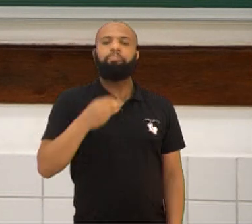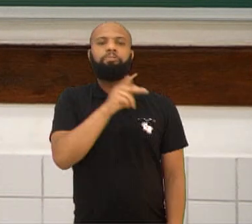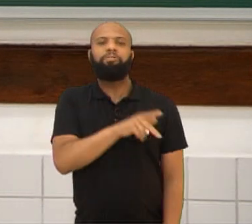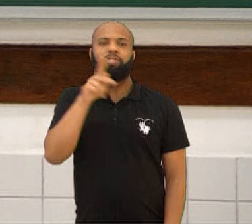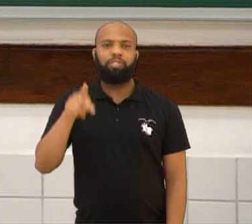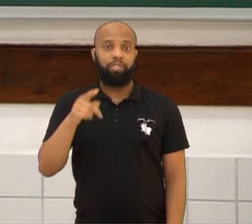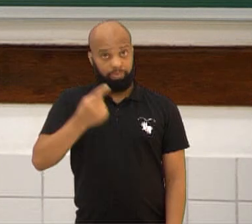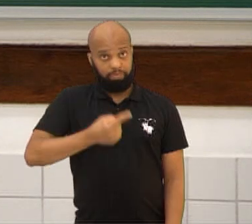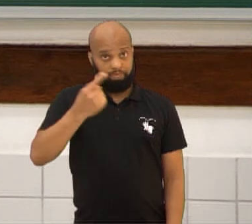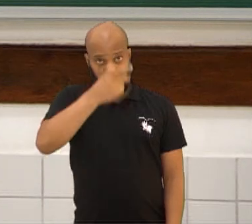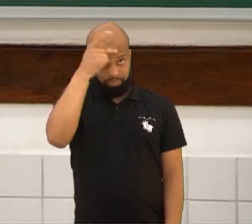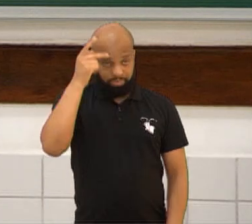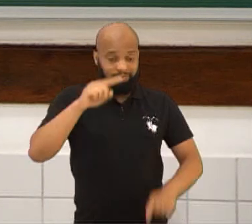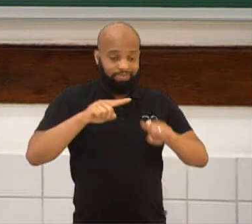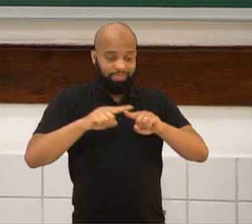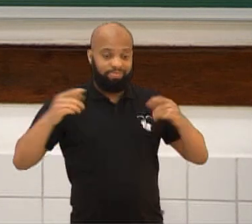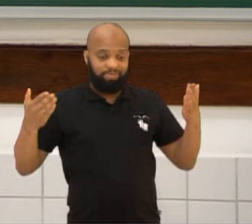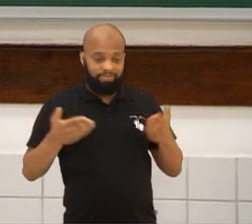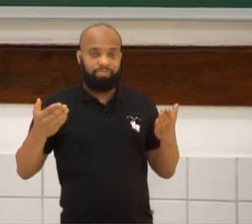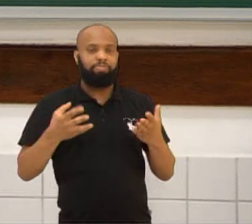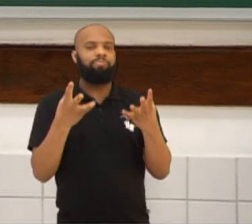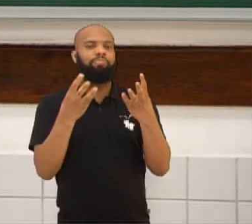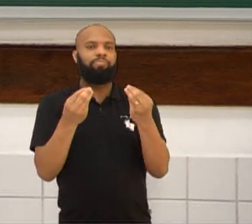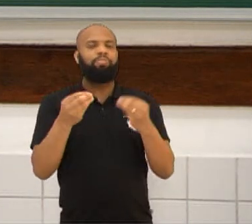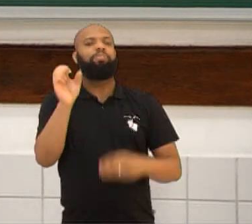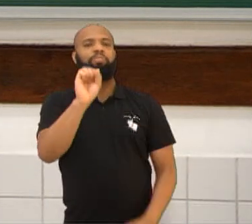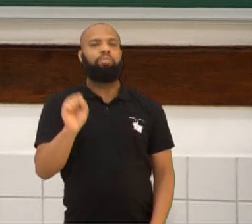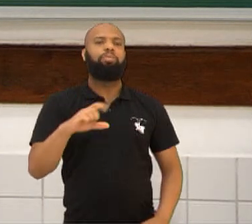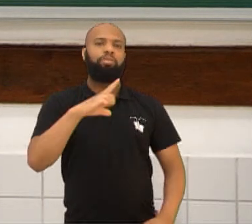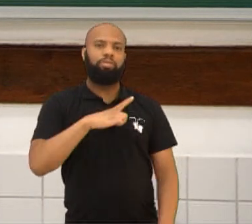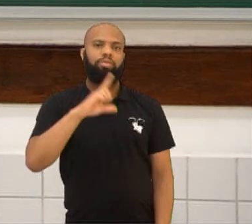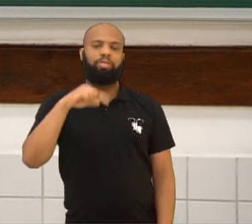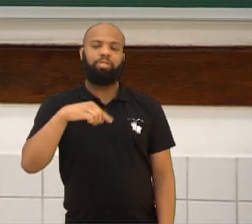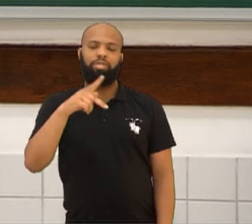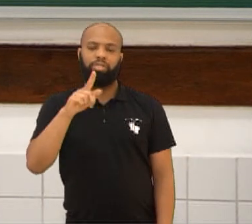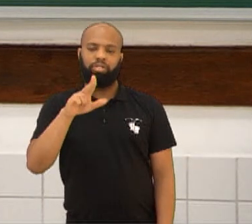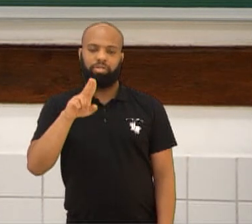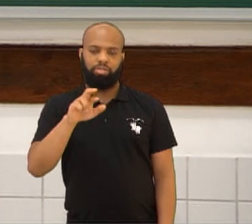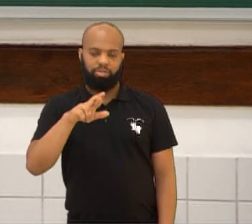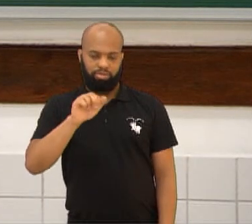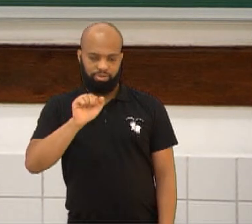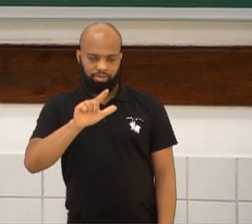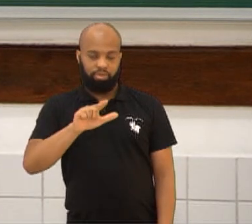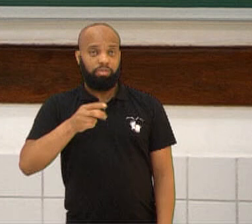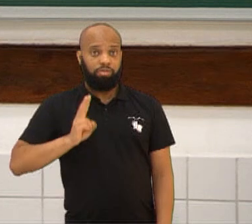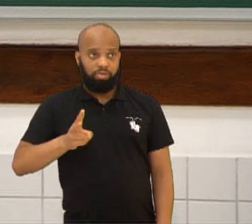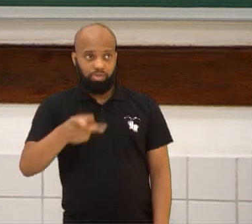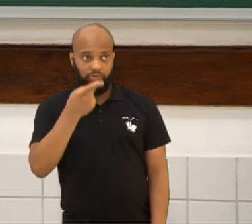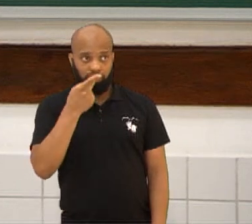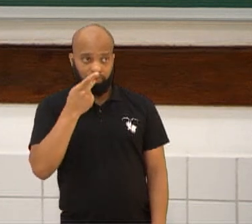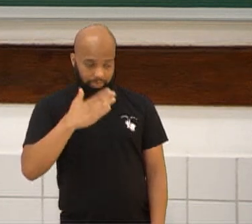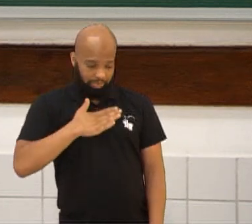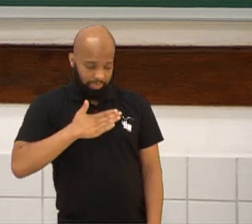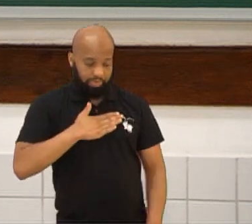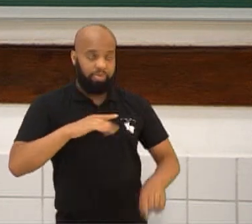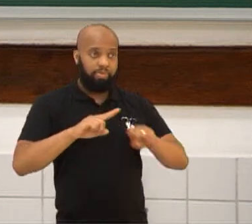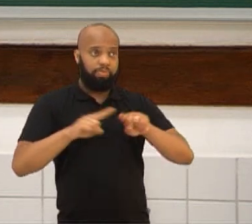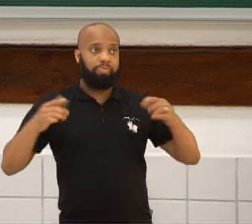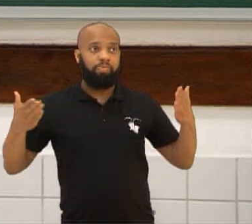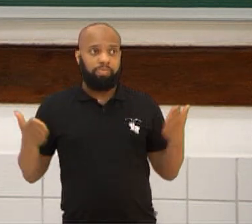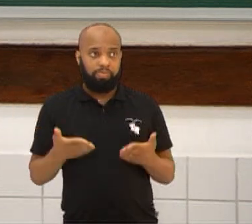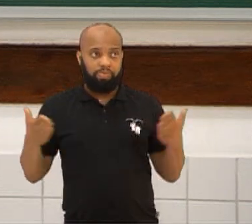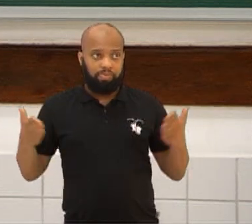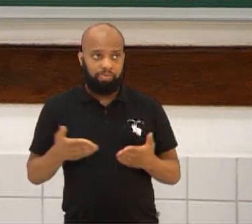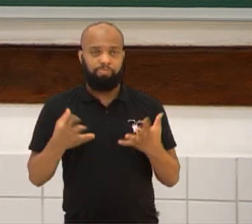primeira pessoa, só que ela está no plural. Continua falando de mim, mas no plural,